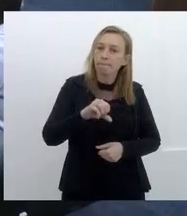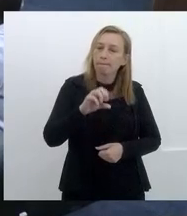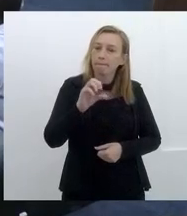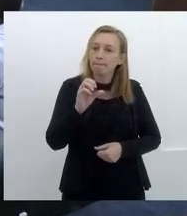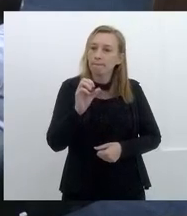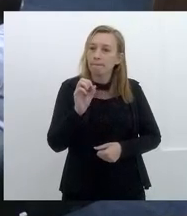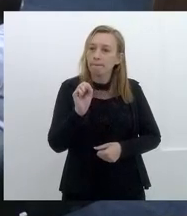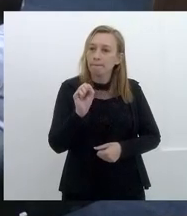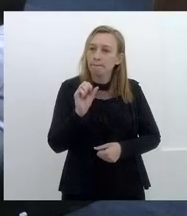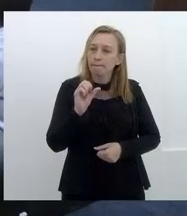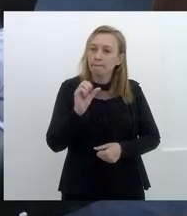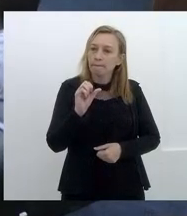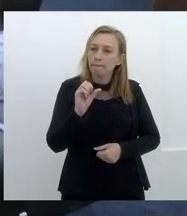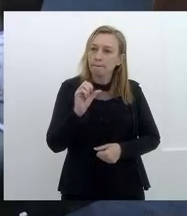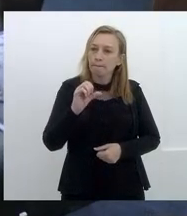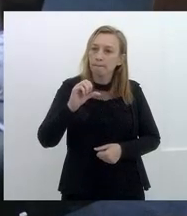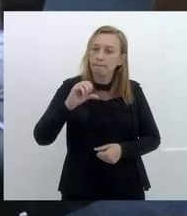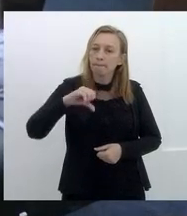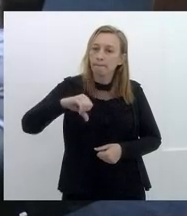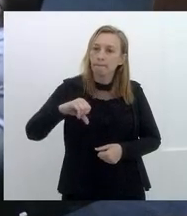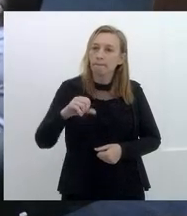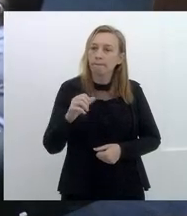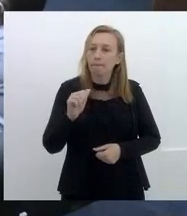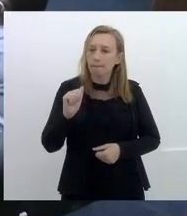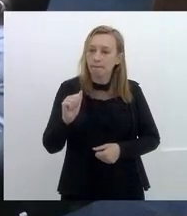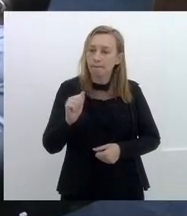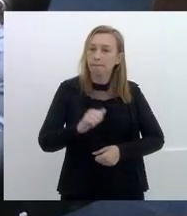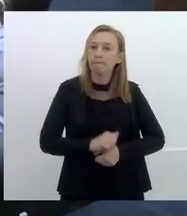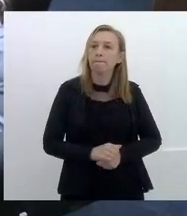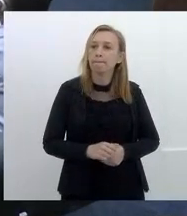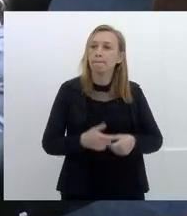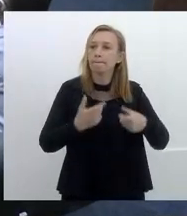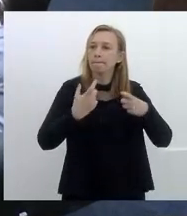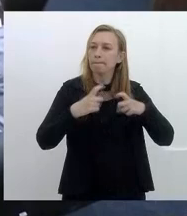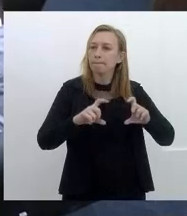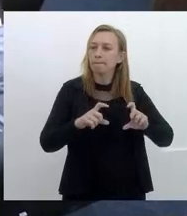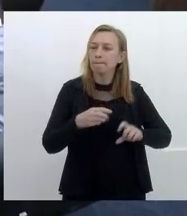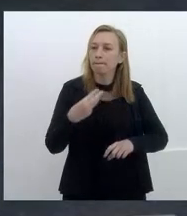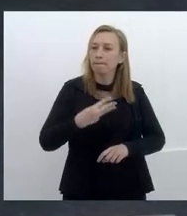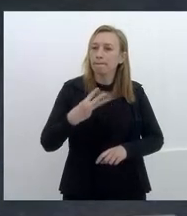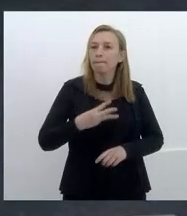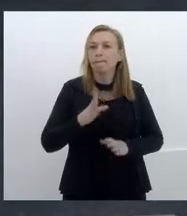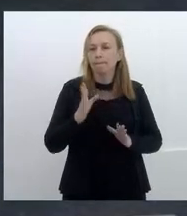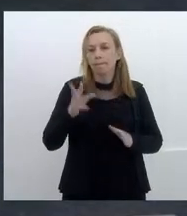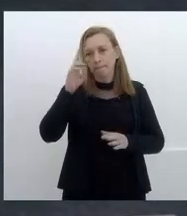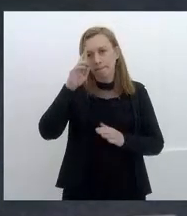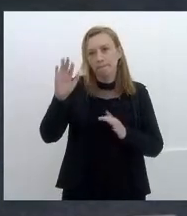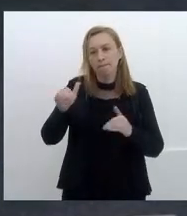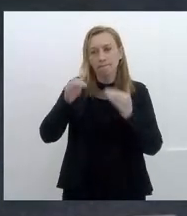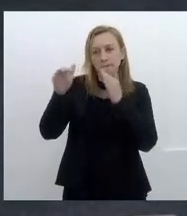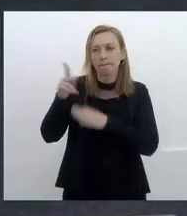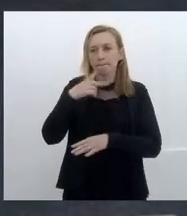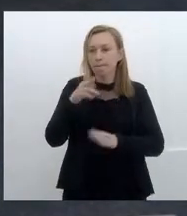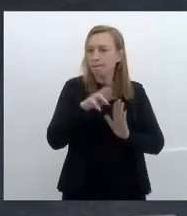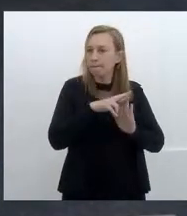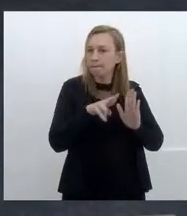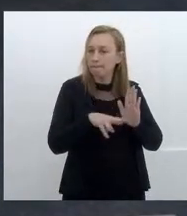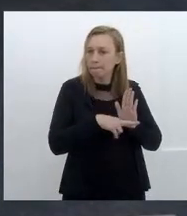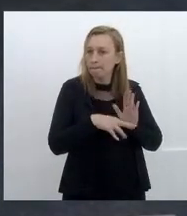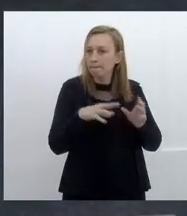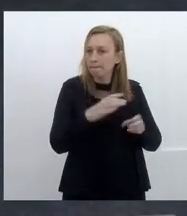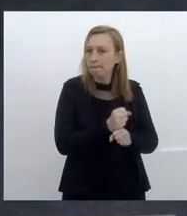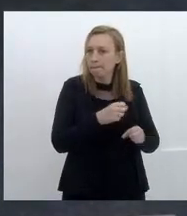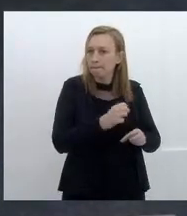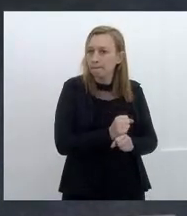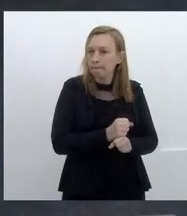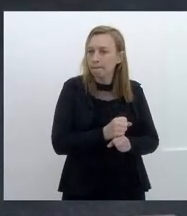não dado momento no parágrafo 3º fica mencionado como você se ele disse que as regras para o cálculo de proventos